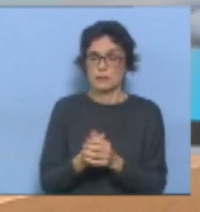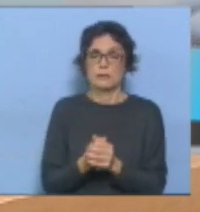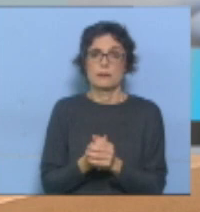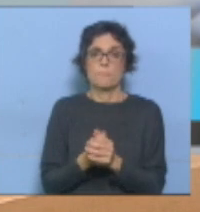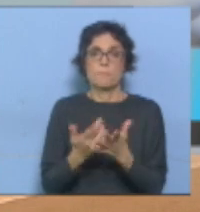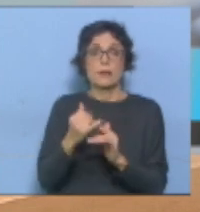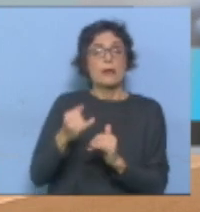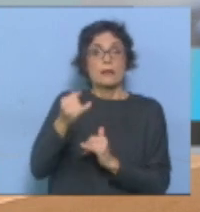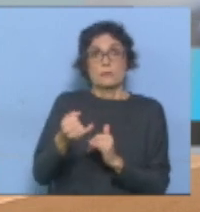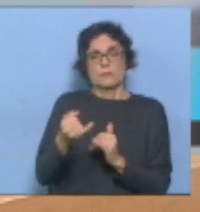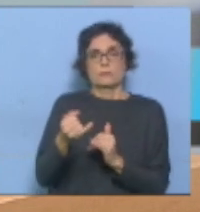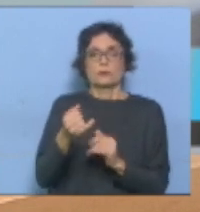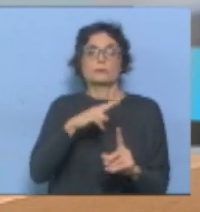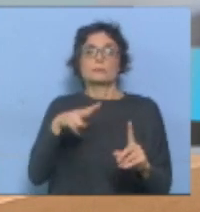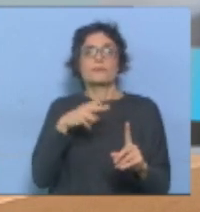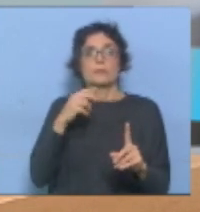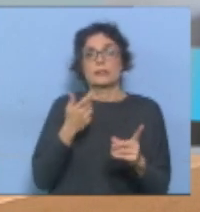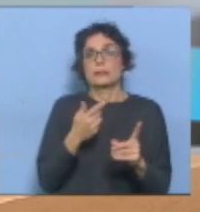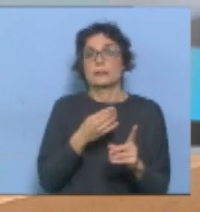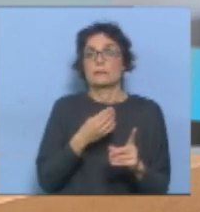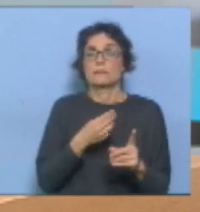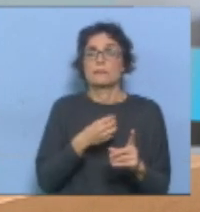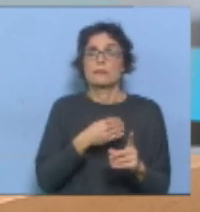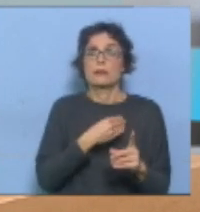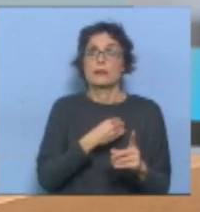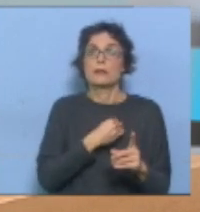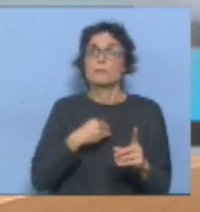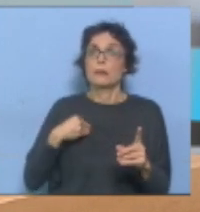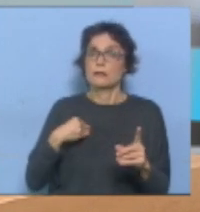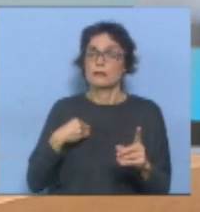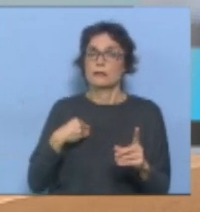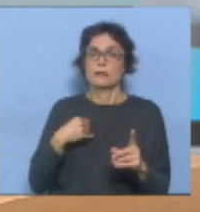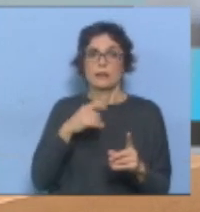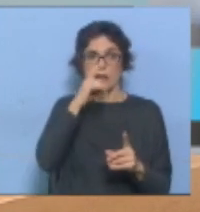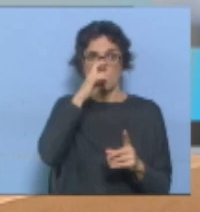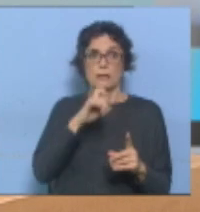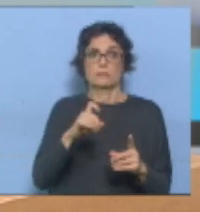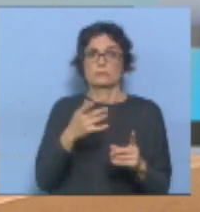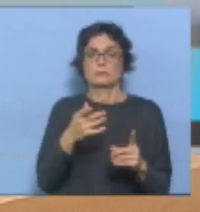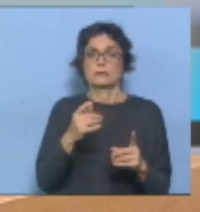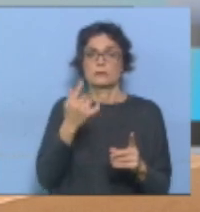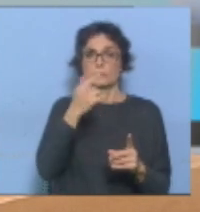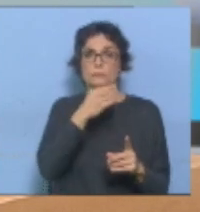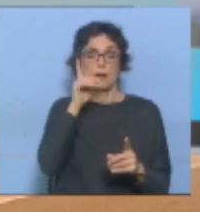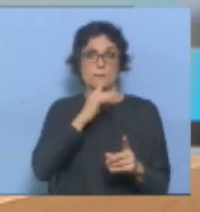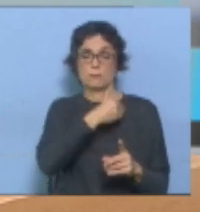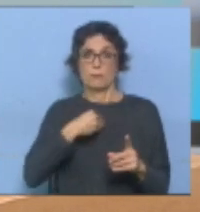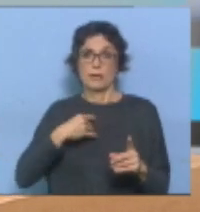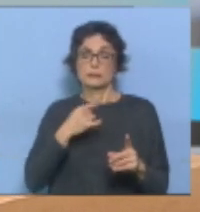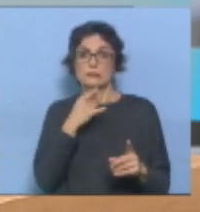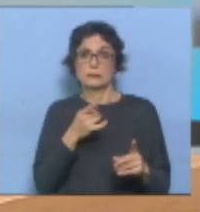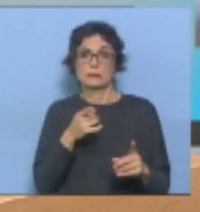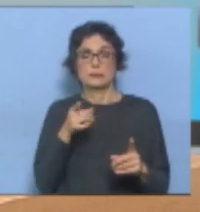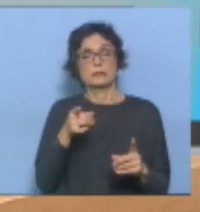termos médicos, uma médica disse-me que o Bernardo não precisava de aparelhagem. Eu não sabia o que era na altura e, graças a Deus, ainda não